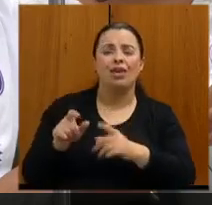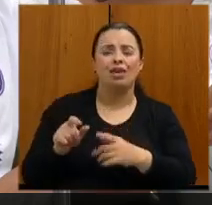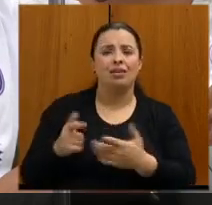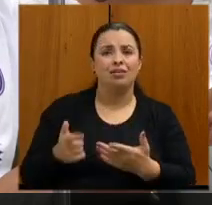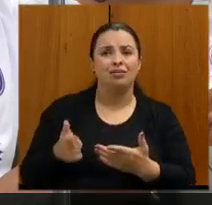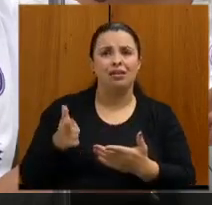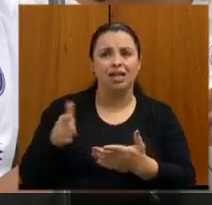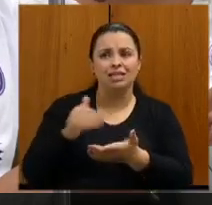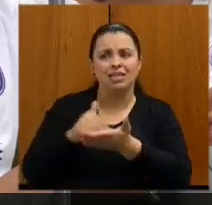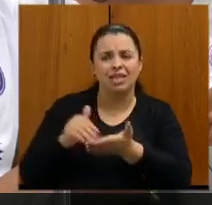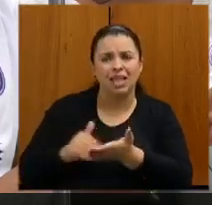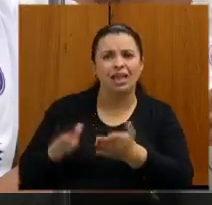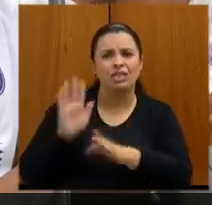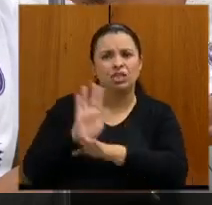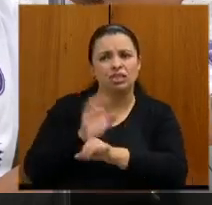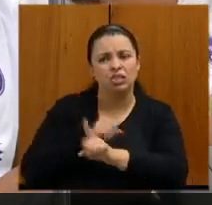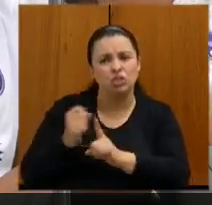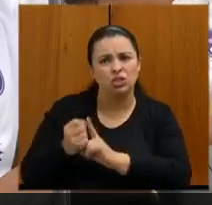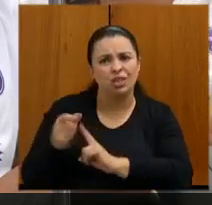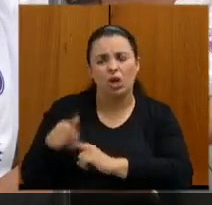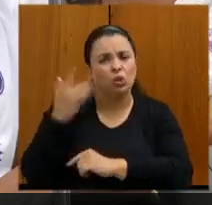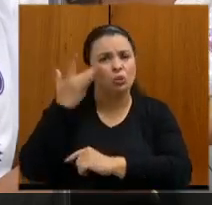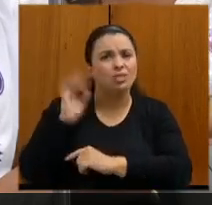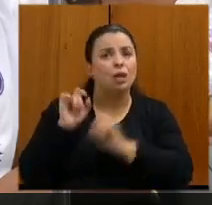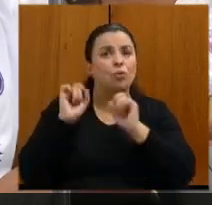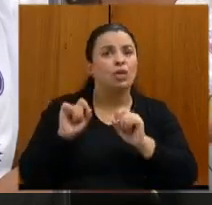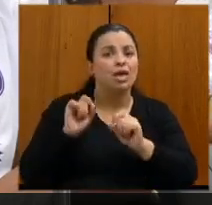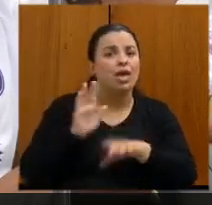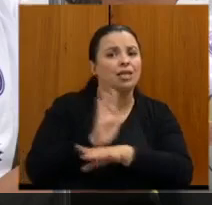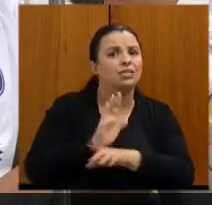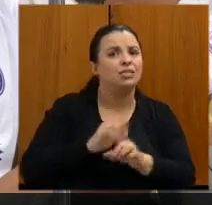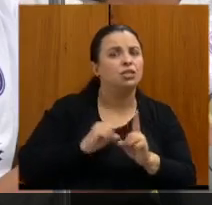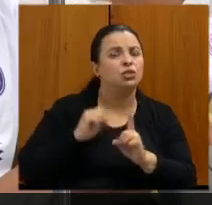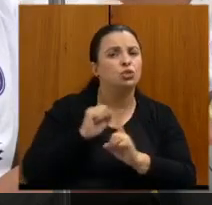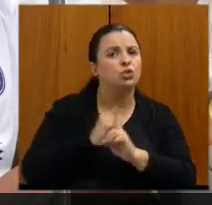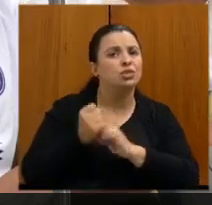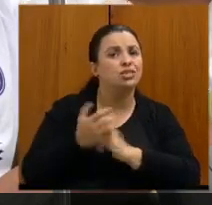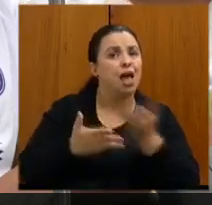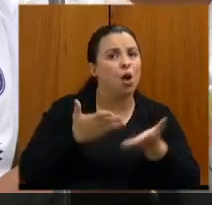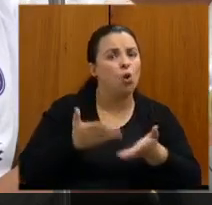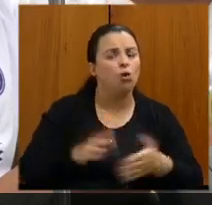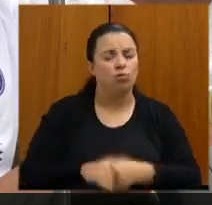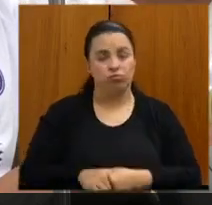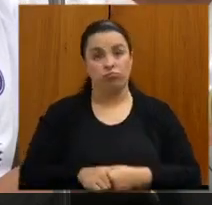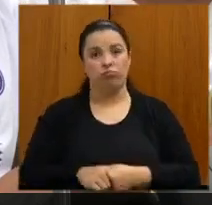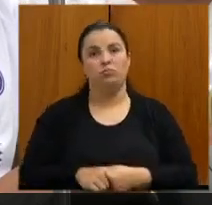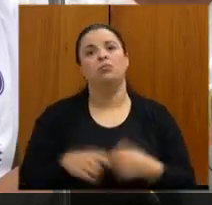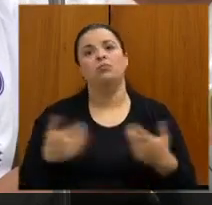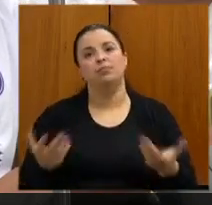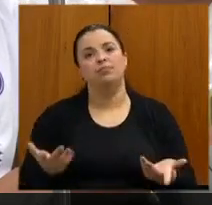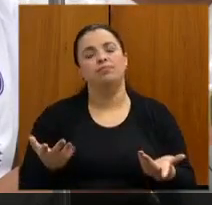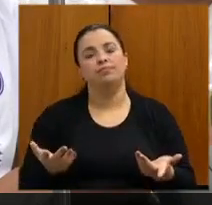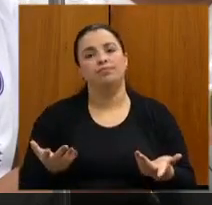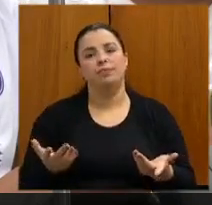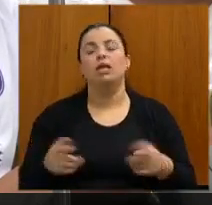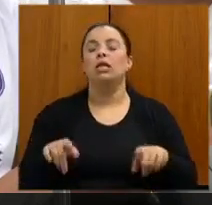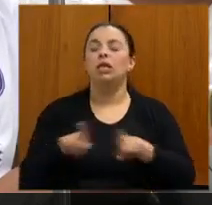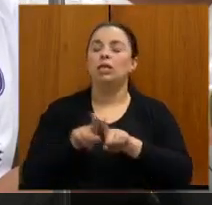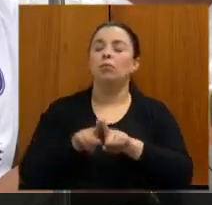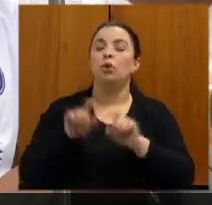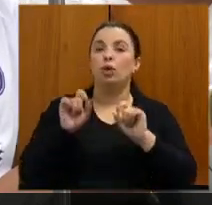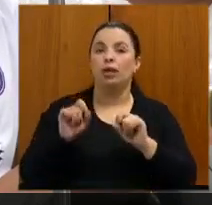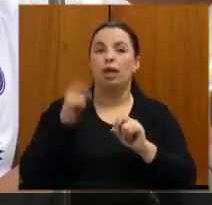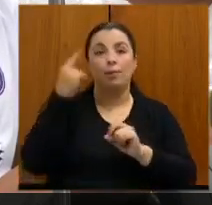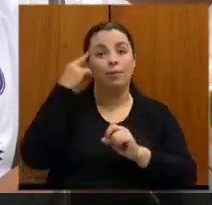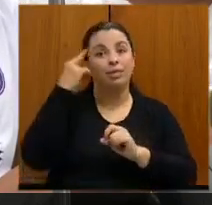ela chegar na mesa no pé de igualdade e também queria colocar com encaminhamento repensar o papel